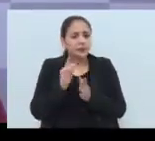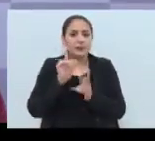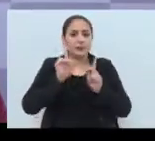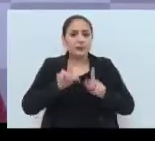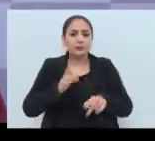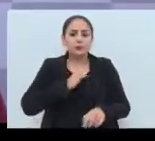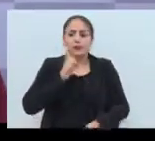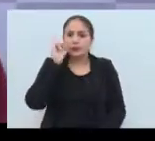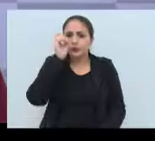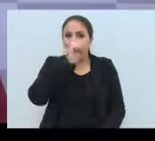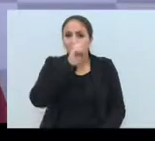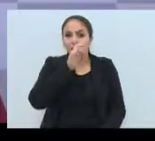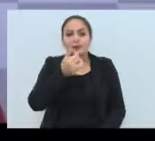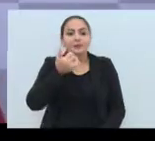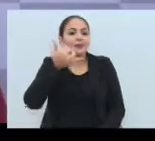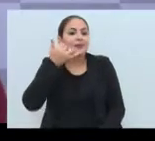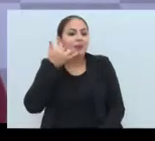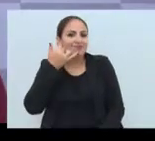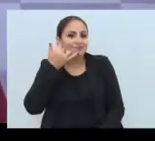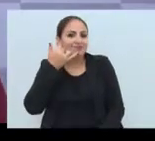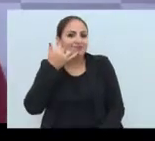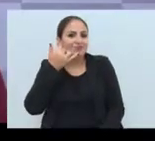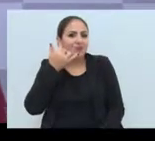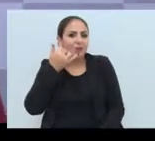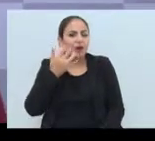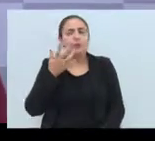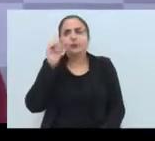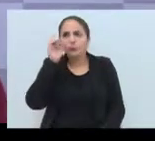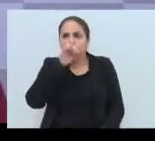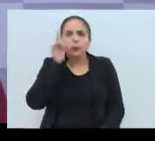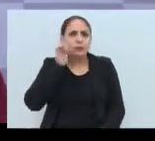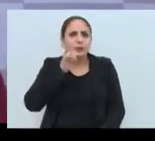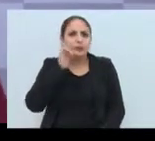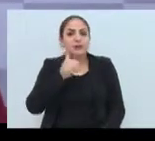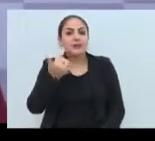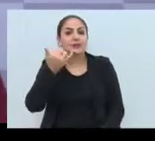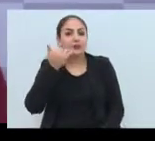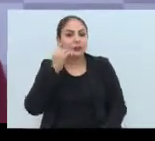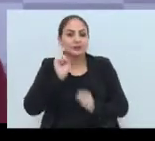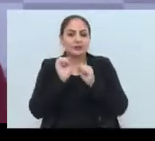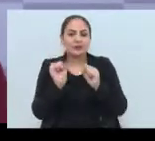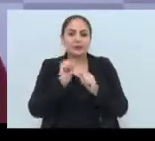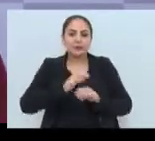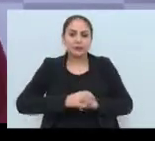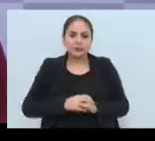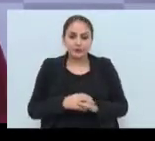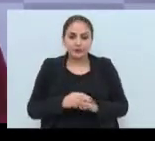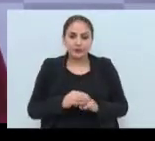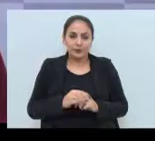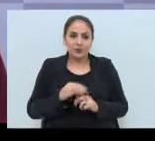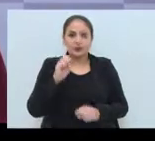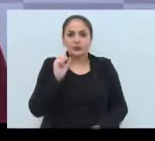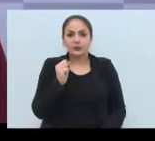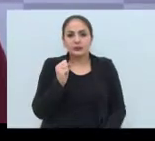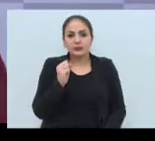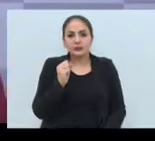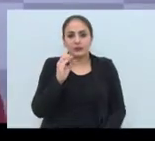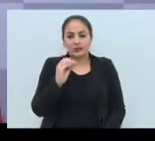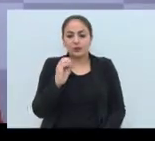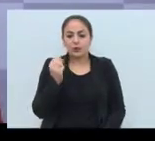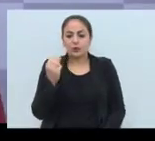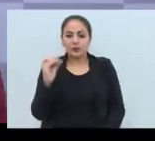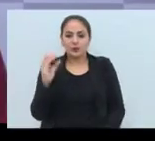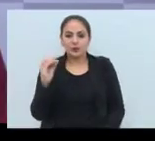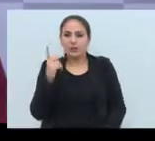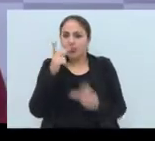tem dificuldade até da própria ligação, né, em ligar para a secretaria e tal. Então, através do 0800 e